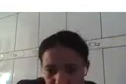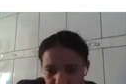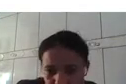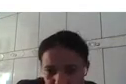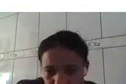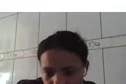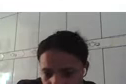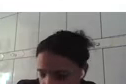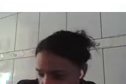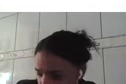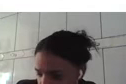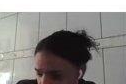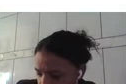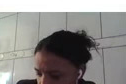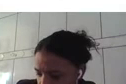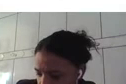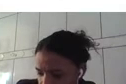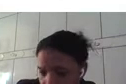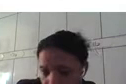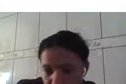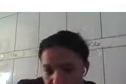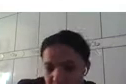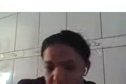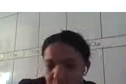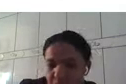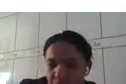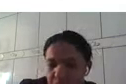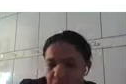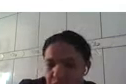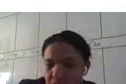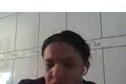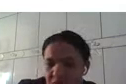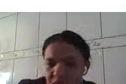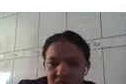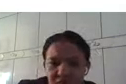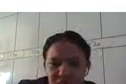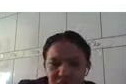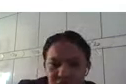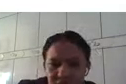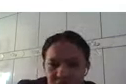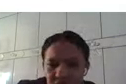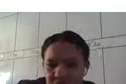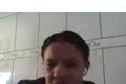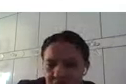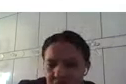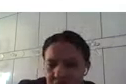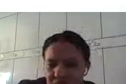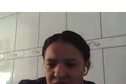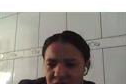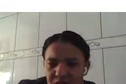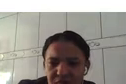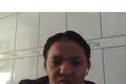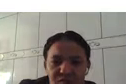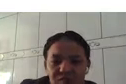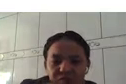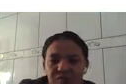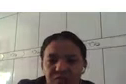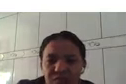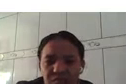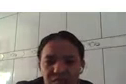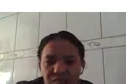E agora, Thaís, então, agora foi? Não, não foi não, Ale, para mim continua a mesma coisa,